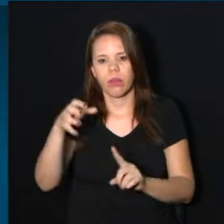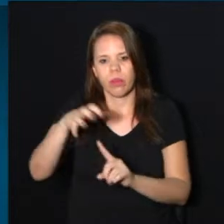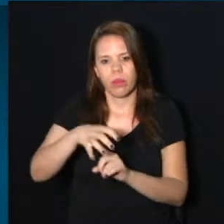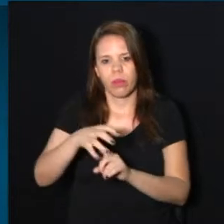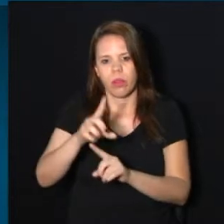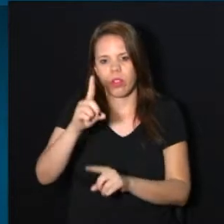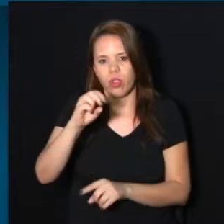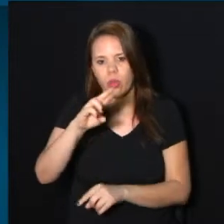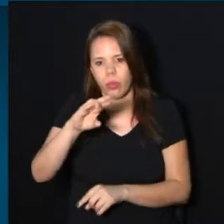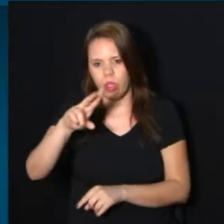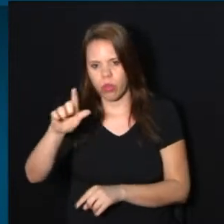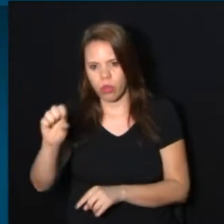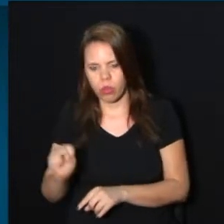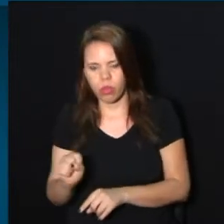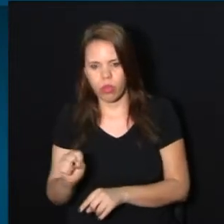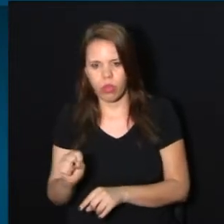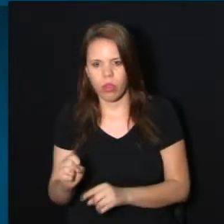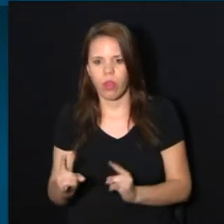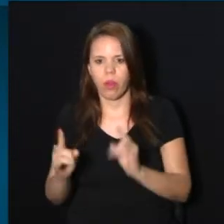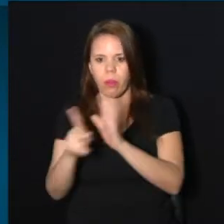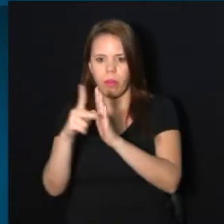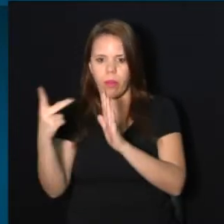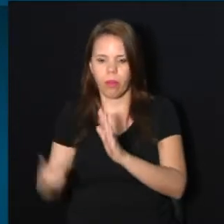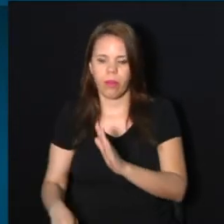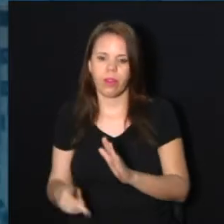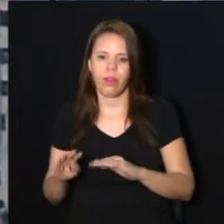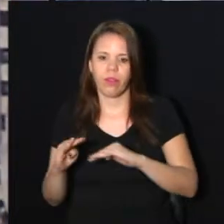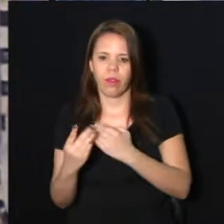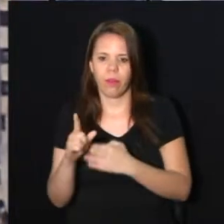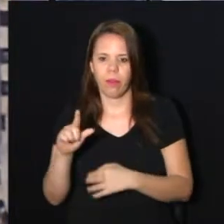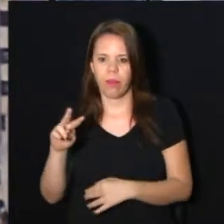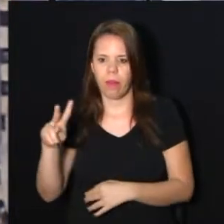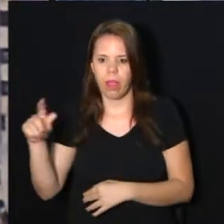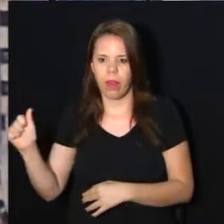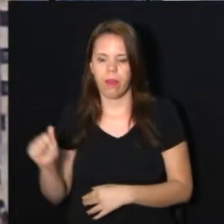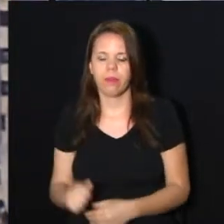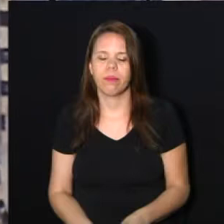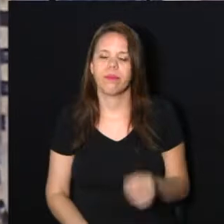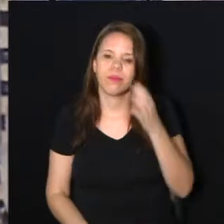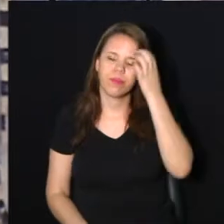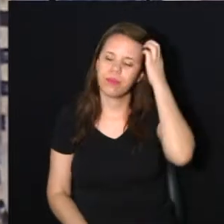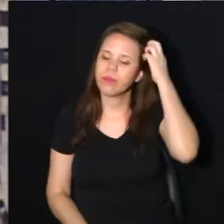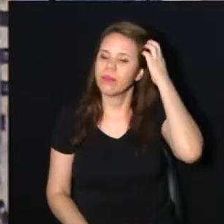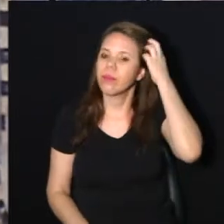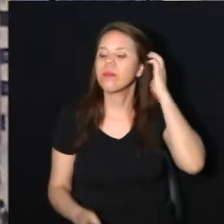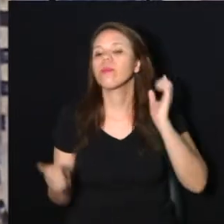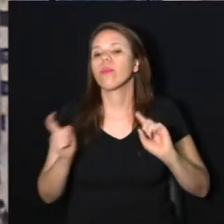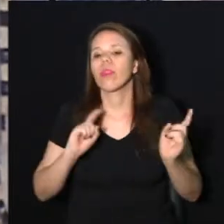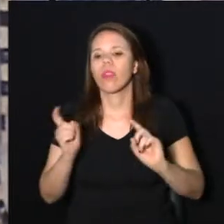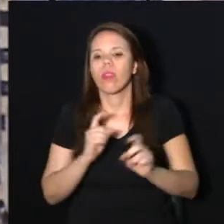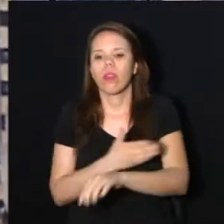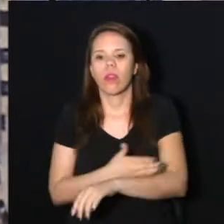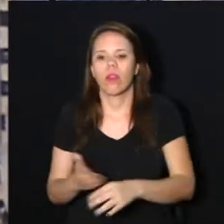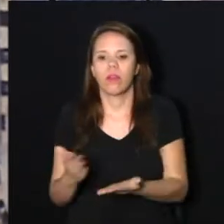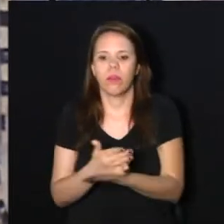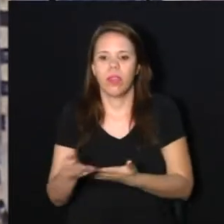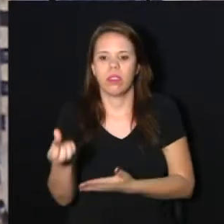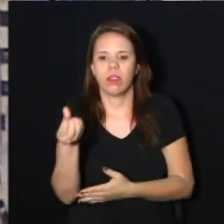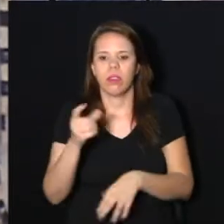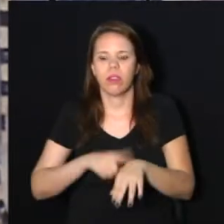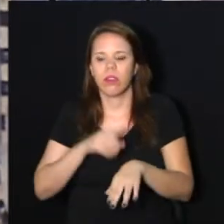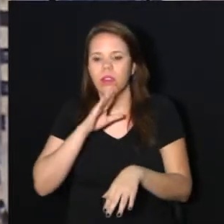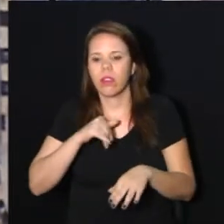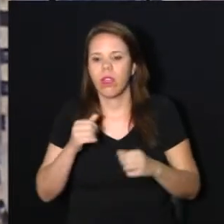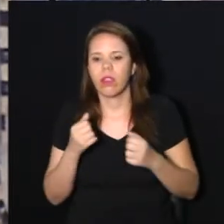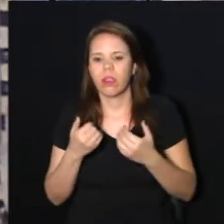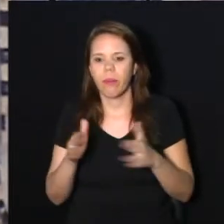Domingos Nicolucci uma praça do loteamento residencial Vila Bela. A reunião ordinária começa às 6 horas da tarde e é aberta